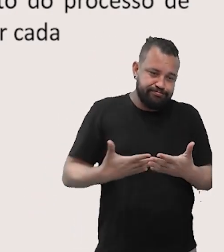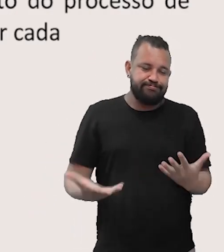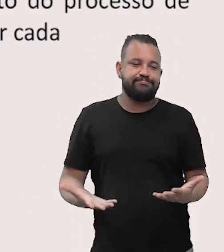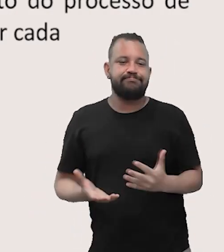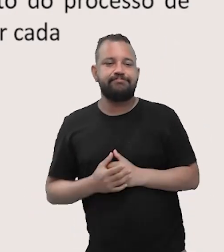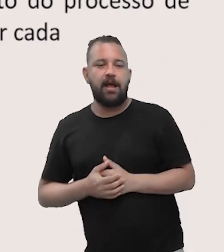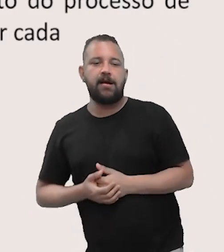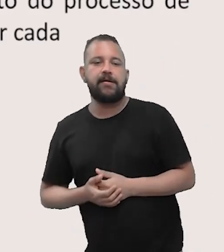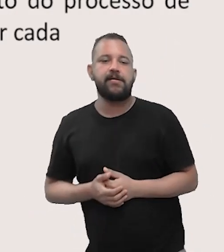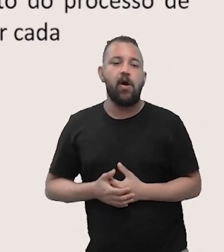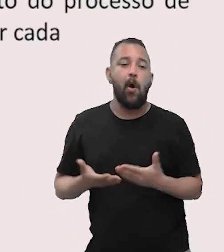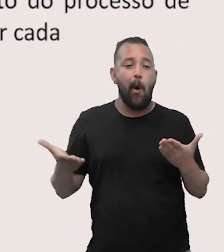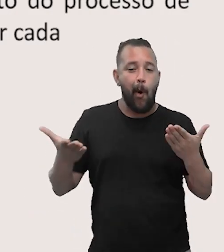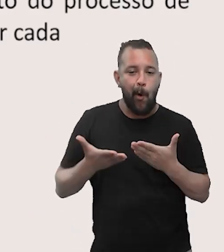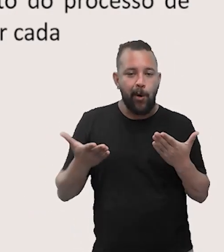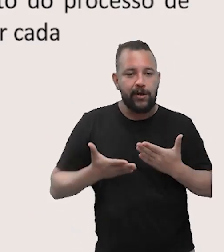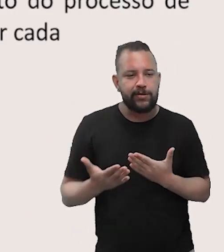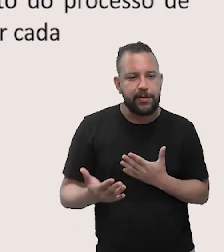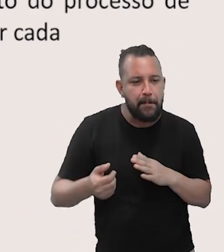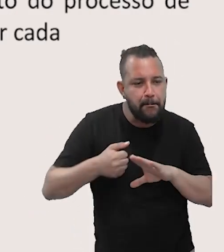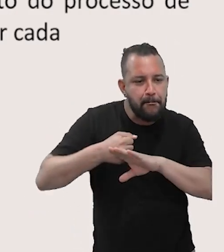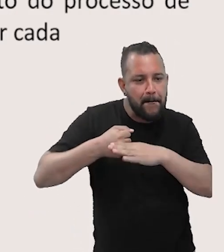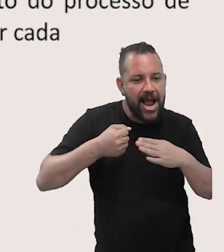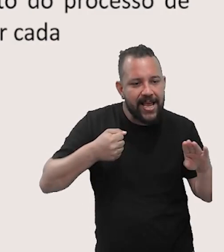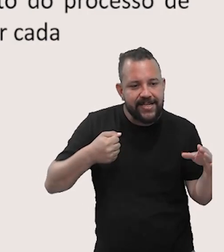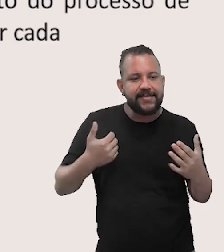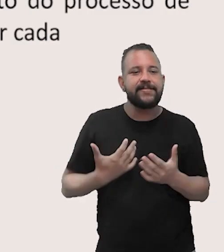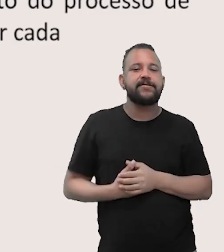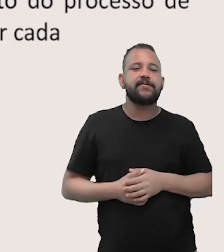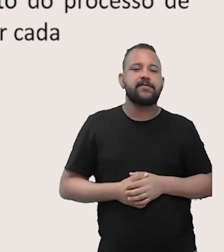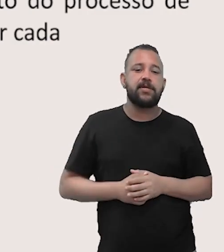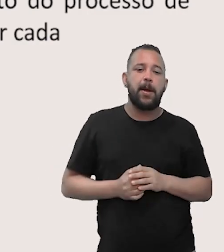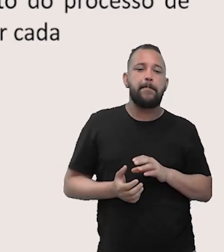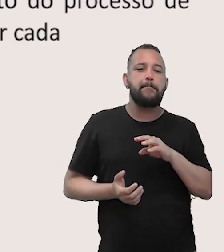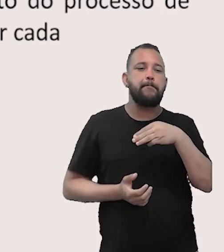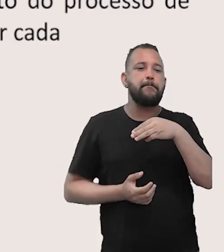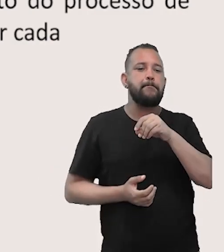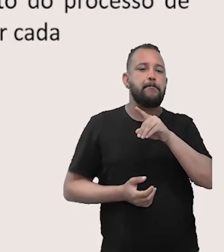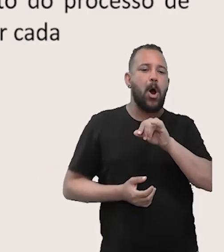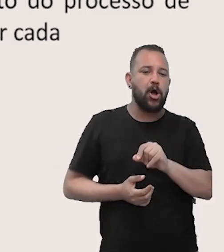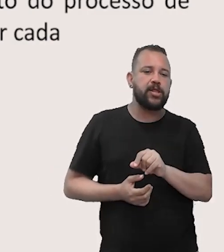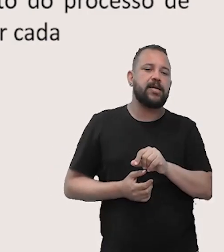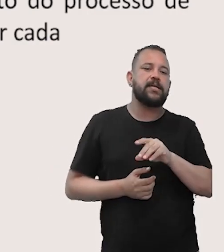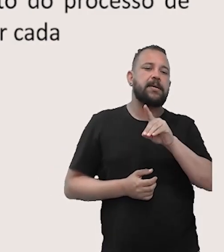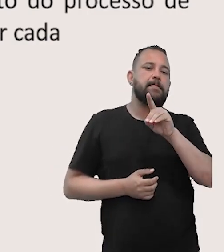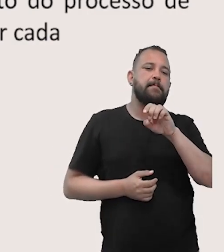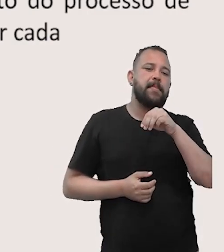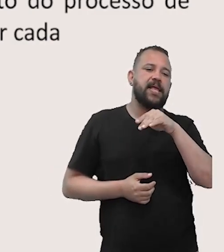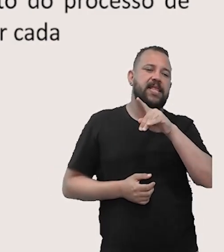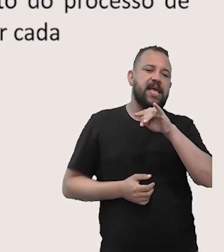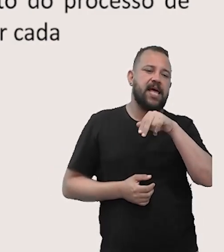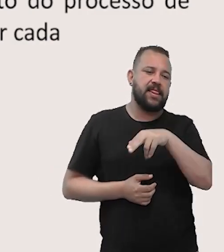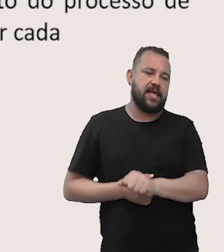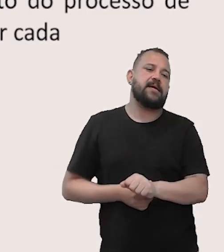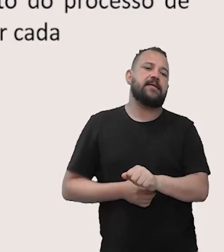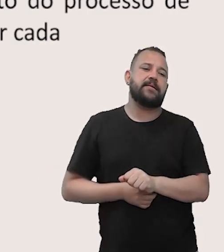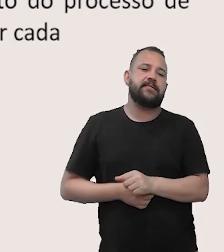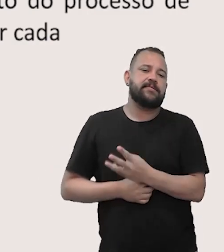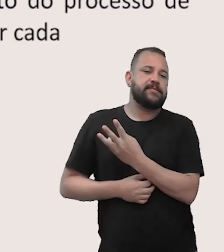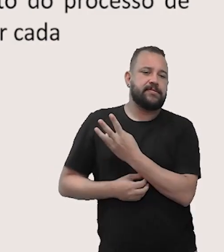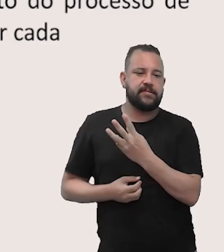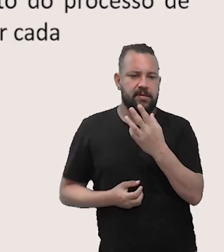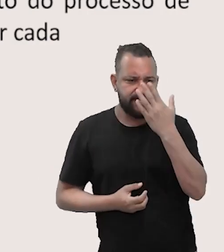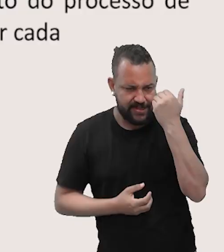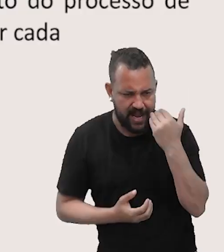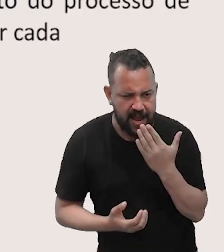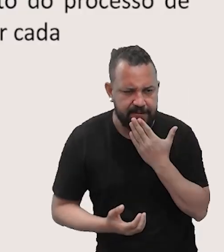hoje estudaremos as medidas de tendência central, média, moda e mediana. Você já deve ter se deparado com